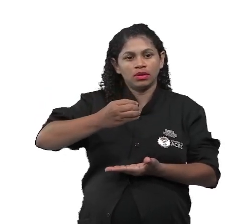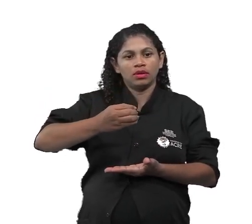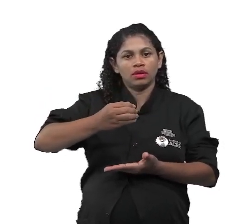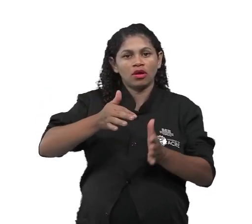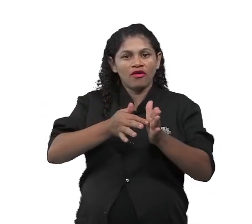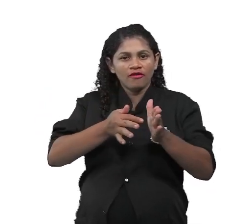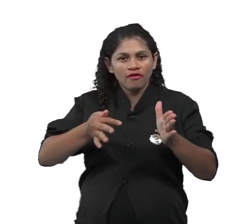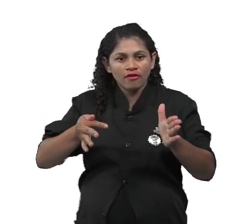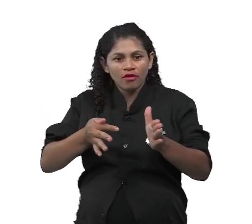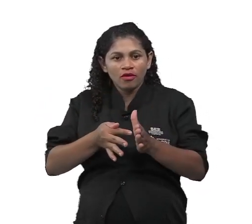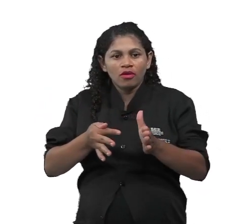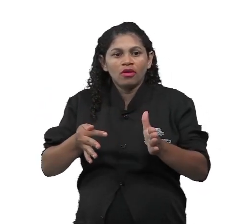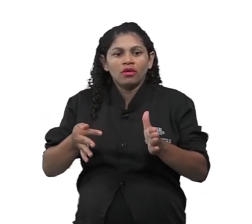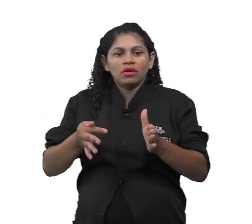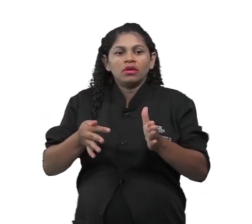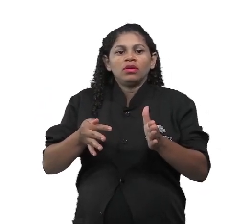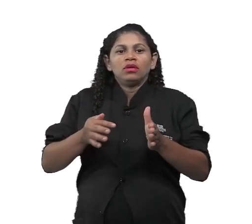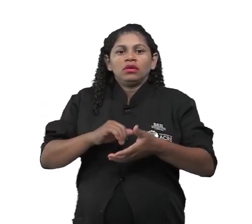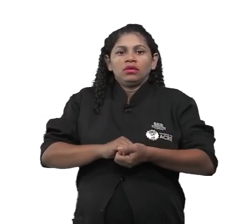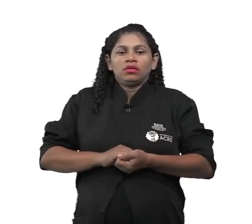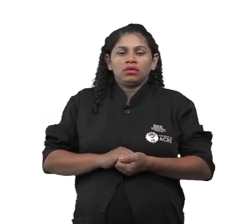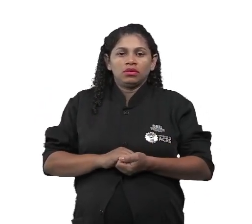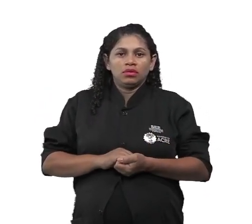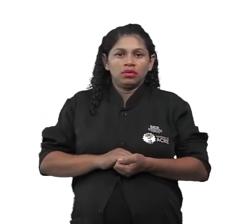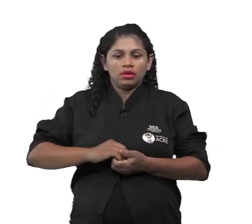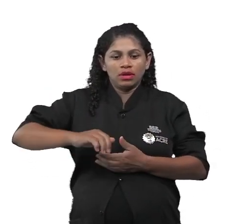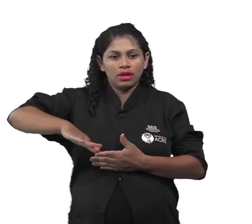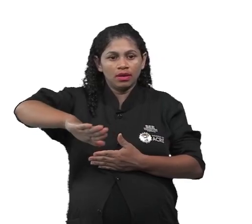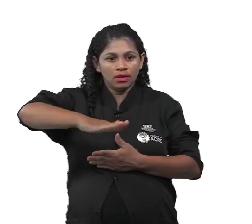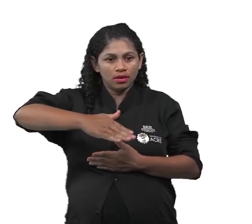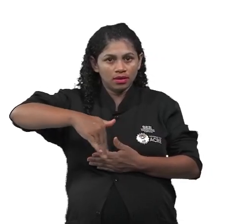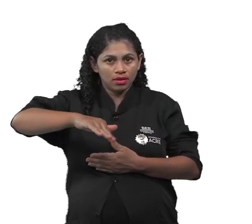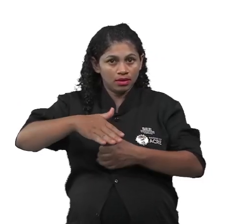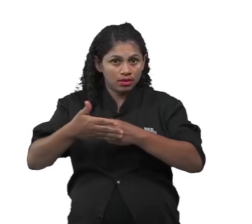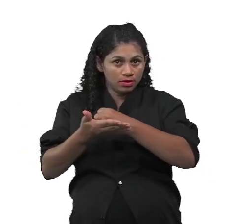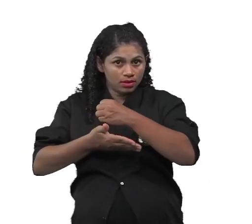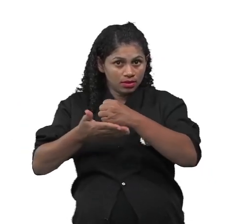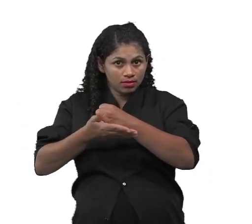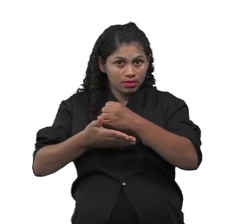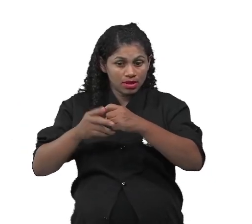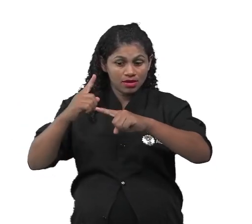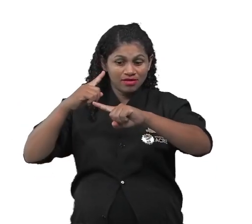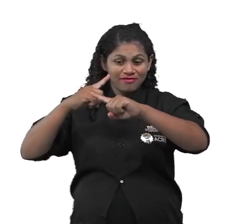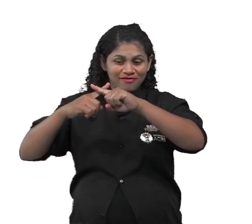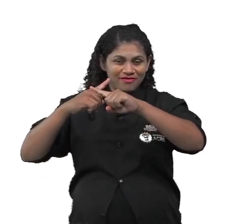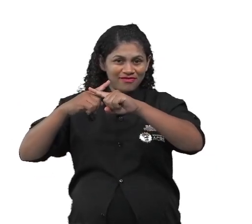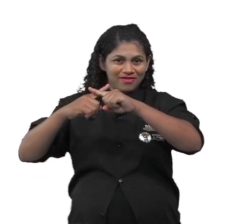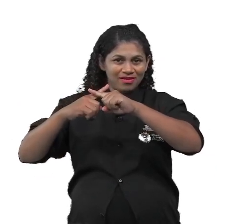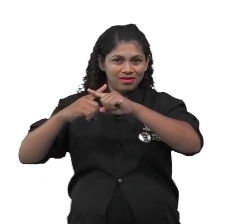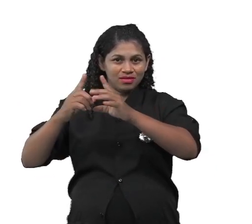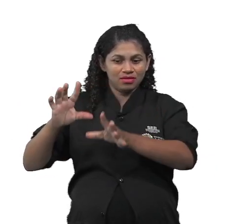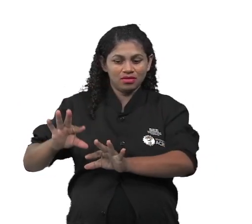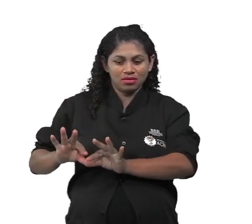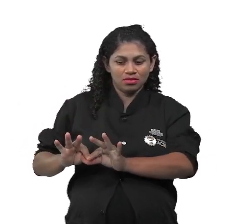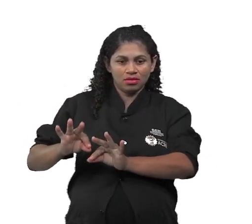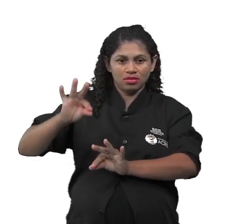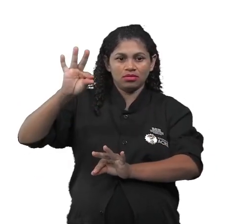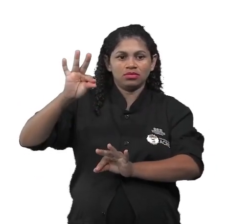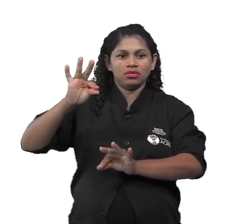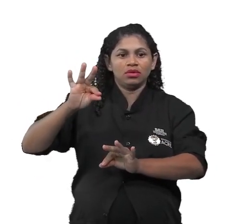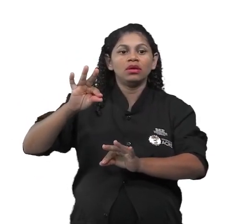é área da base vezes a altura. A altura é só R. Então aqui eu vou ter área da base